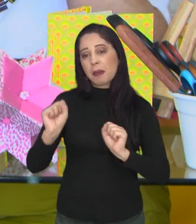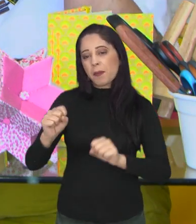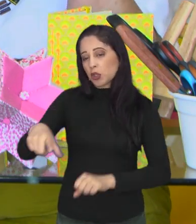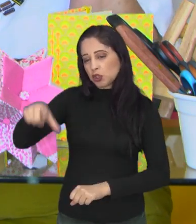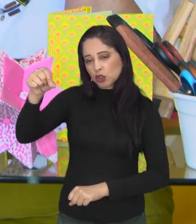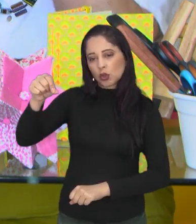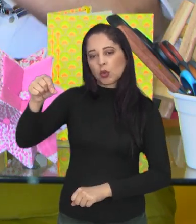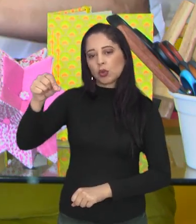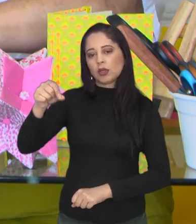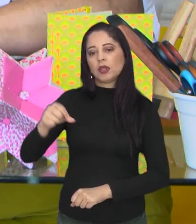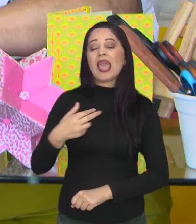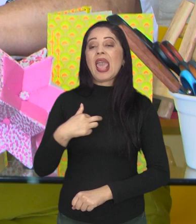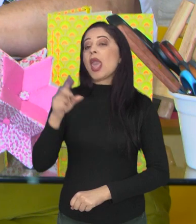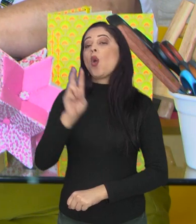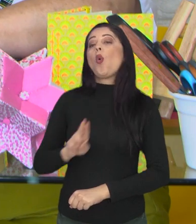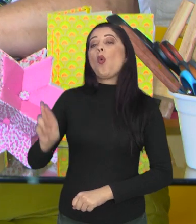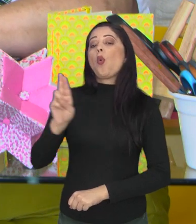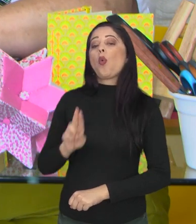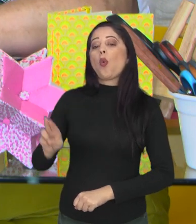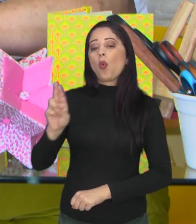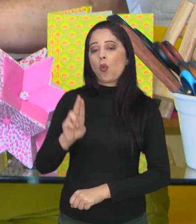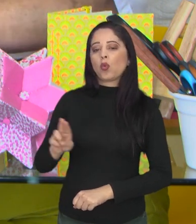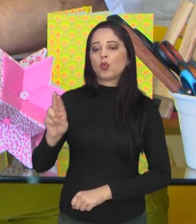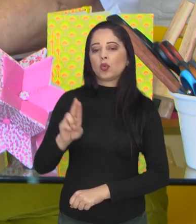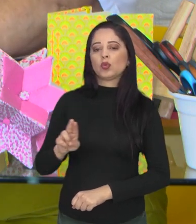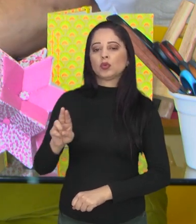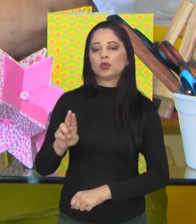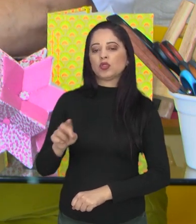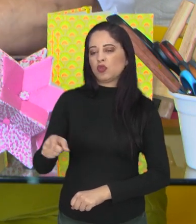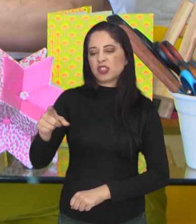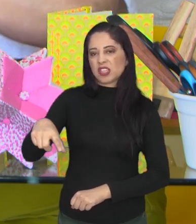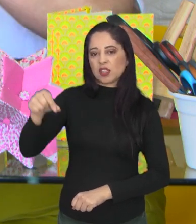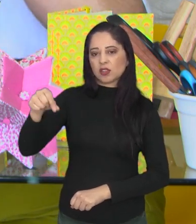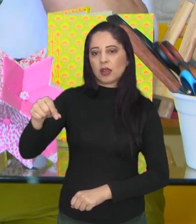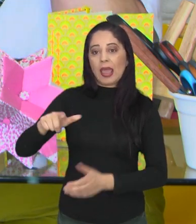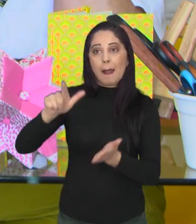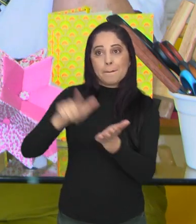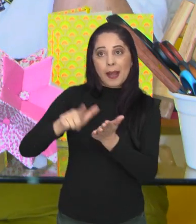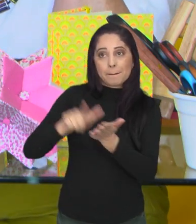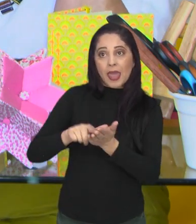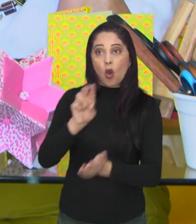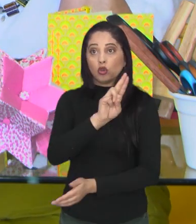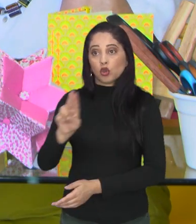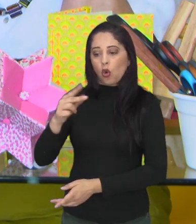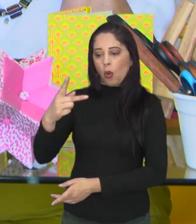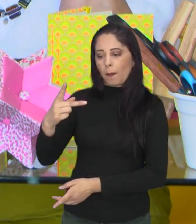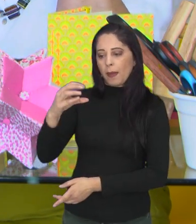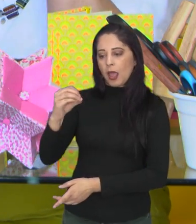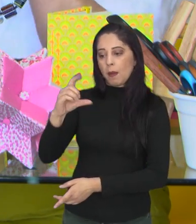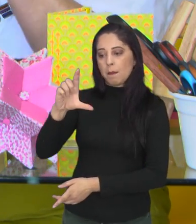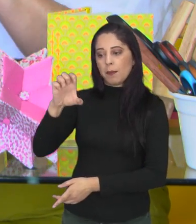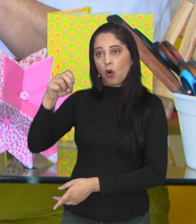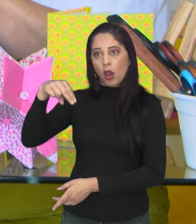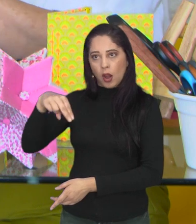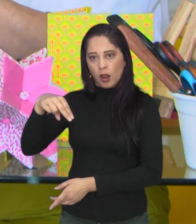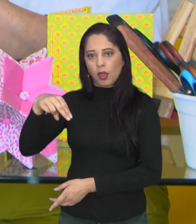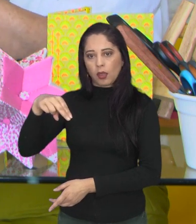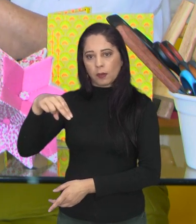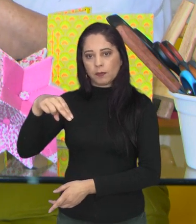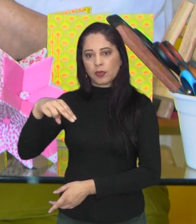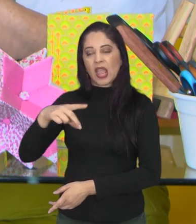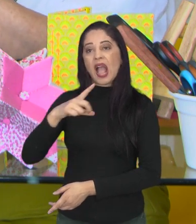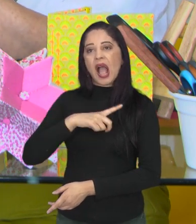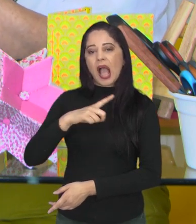estar escolhendo aqui eu utilizei para que você escolha papel pólen então nós temos a opção dele